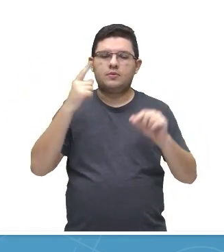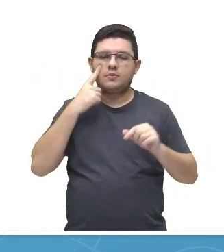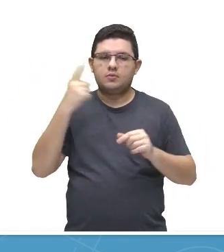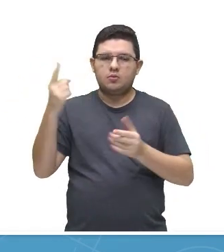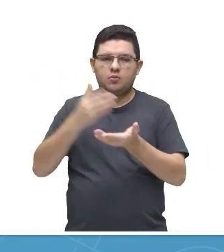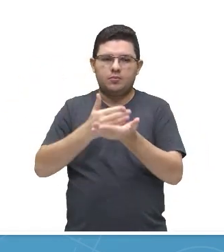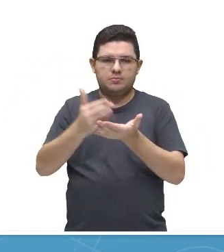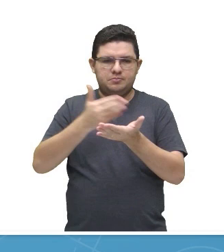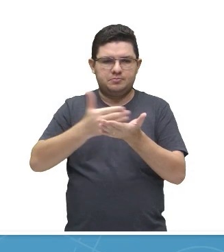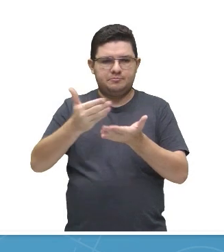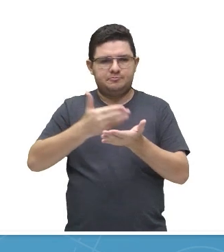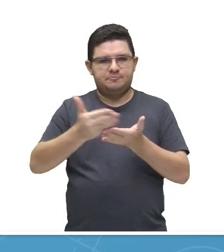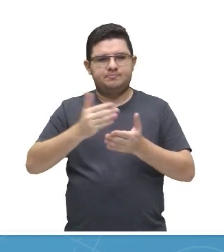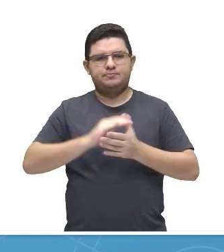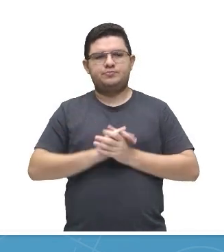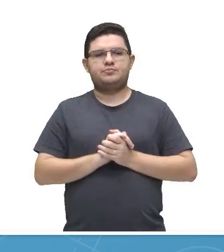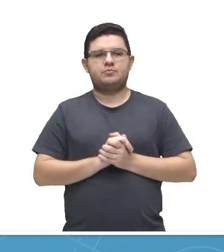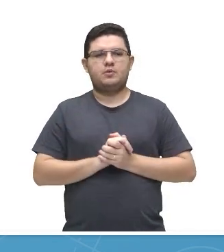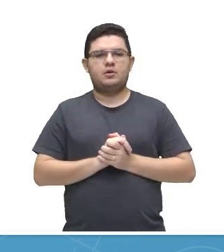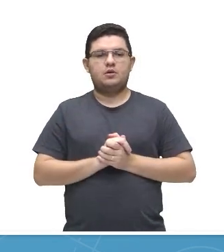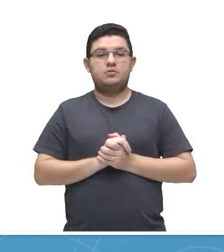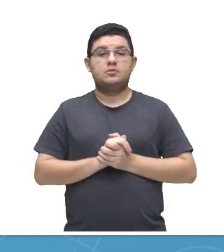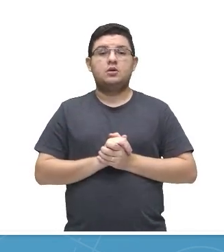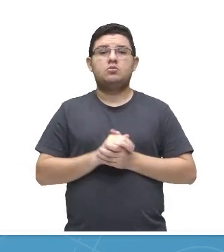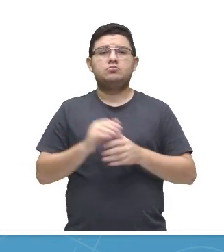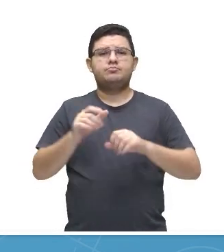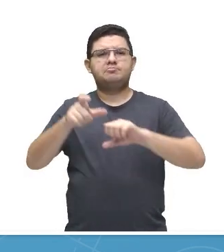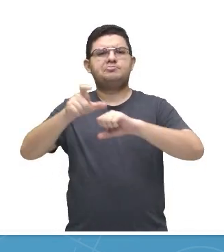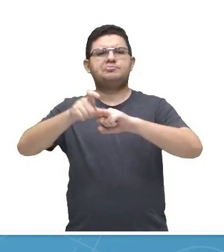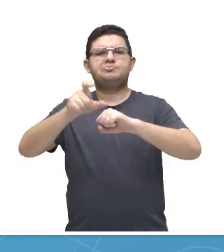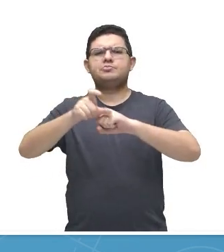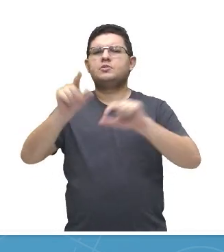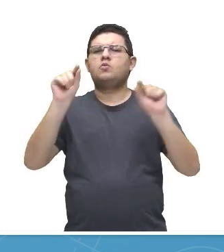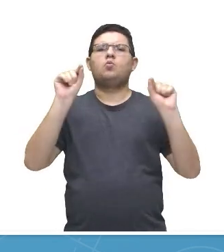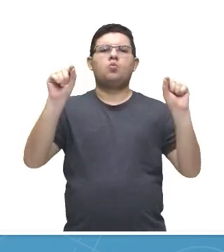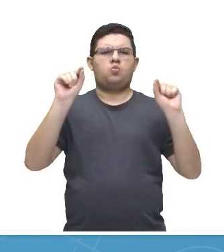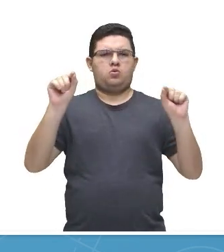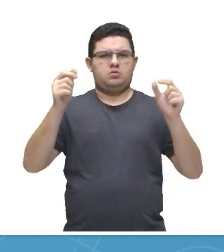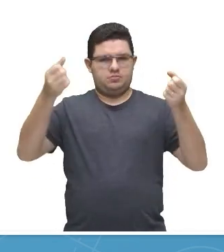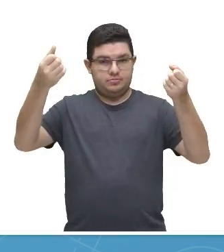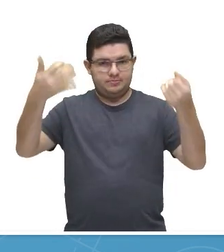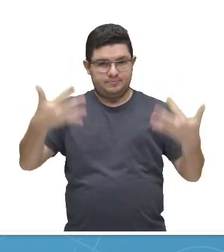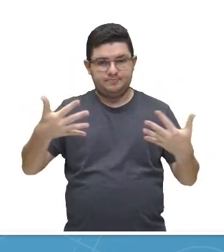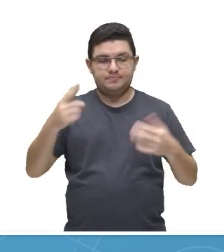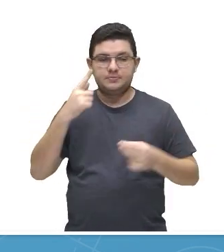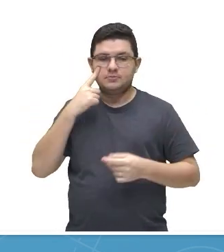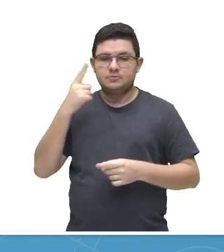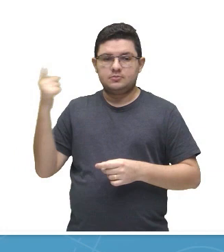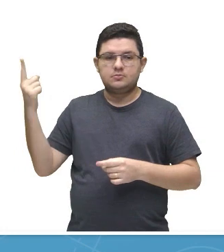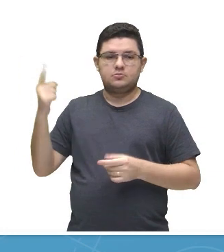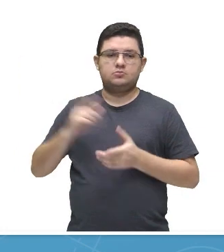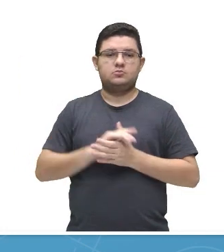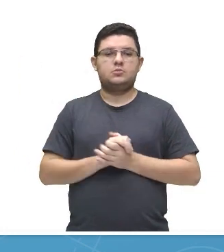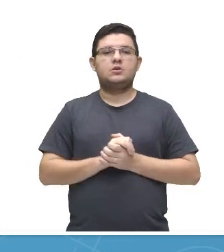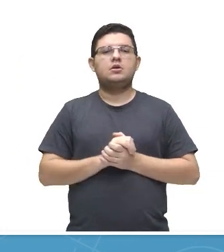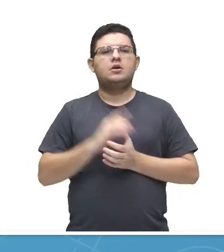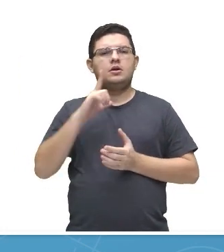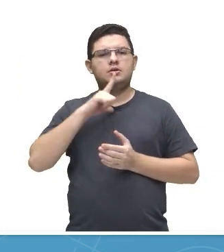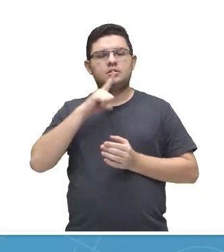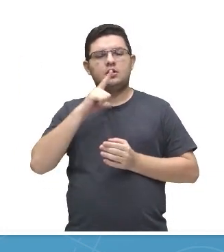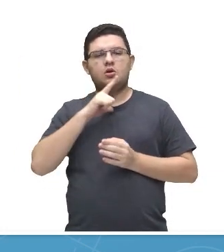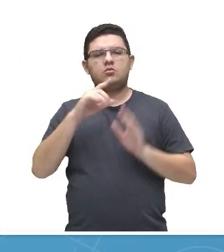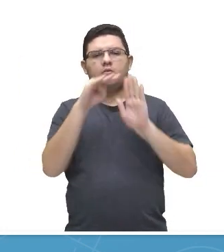então. Vamos começar pela definição. O que é o substantivo? Substantivo é uma das 10 classes de palavras da